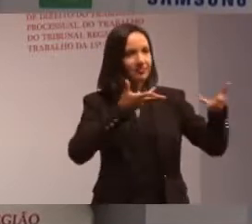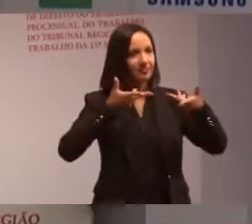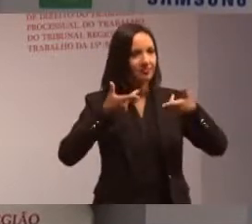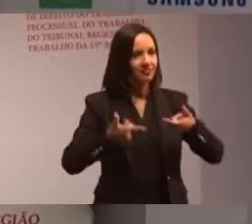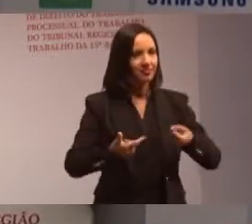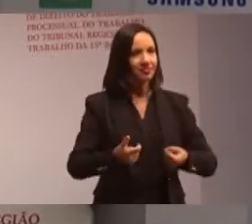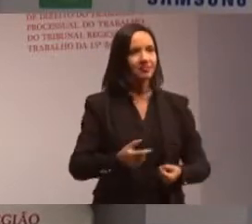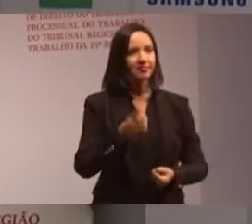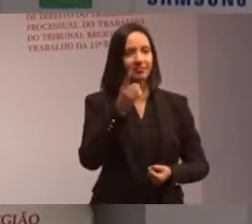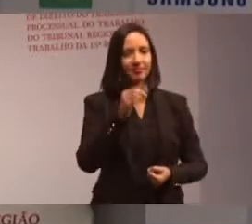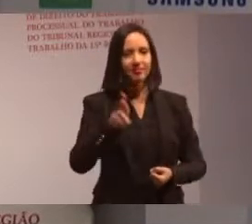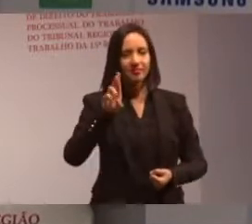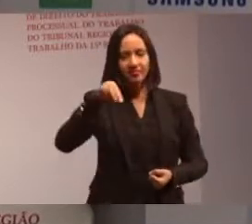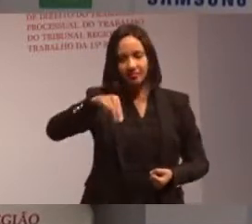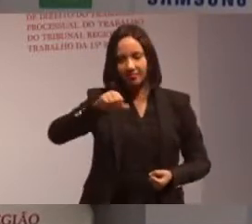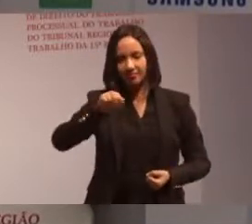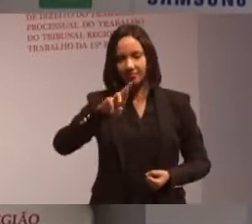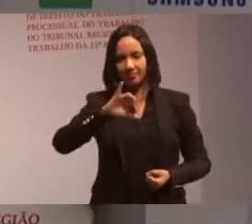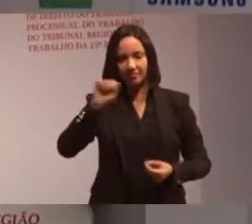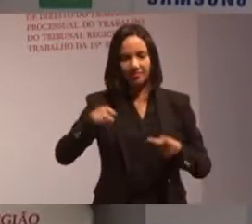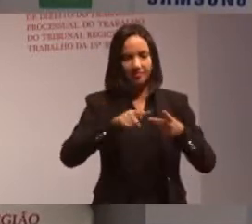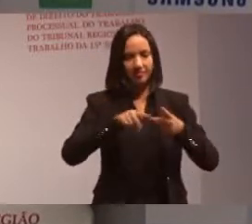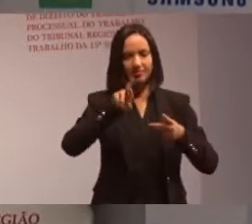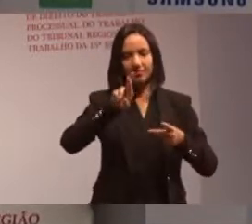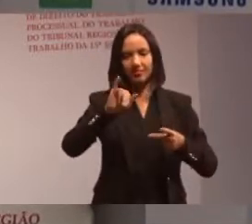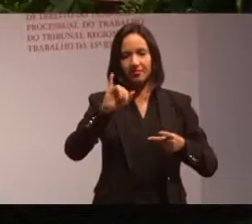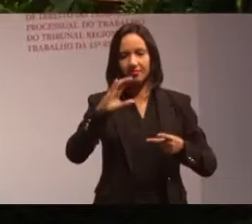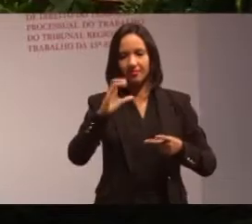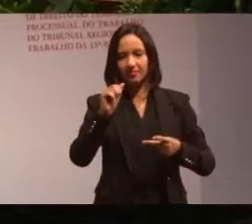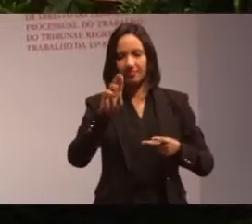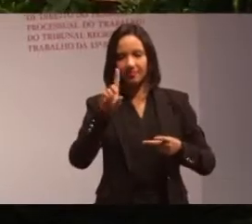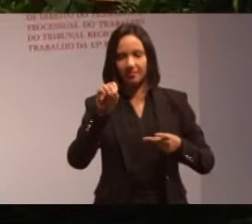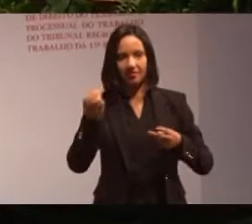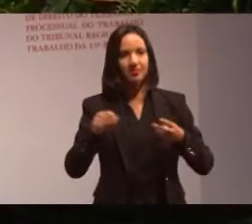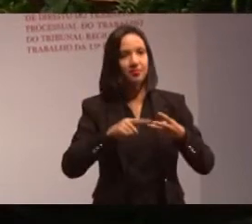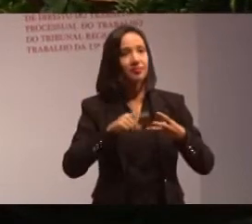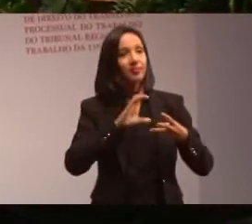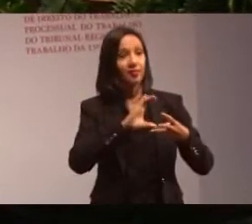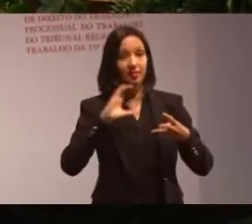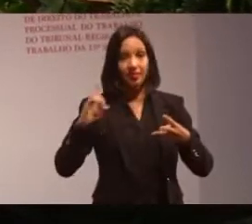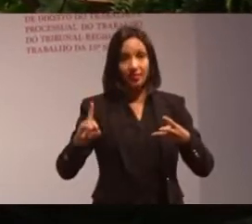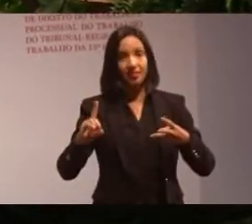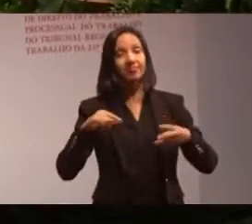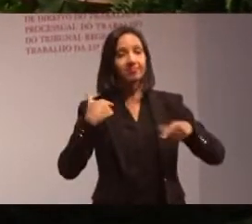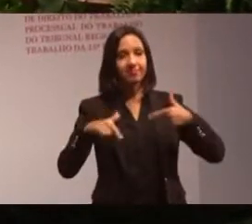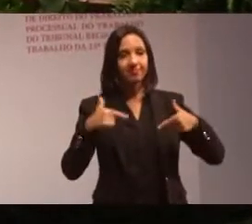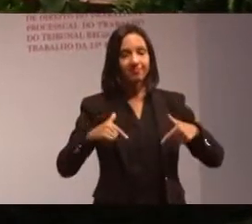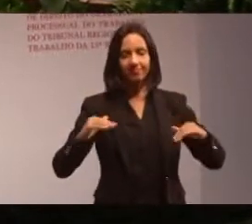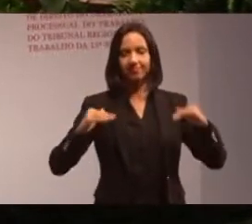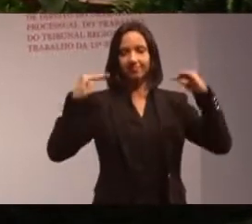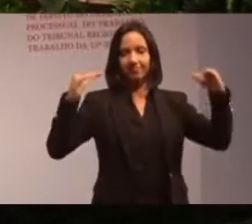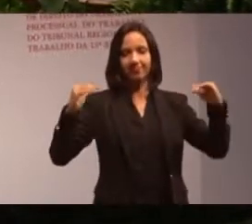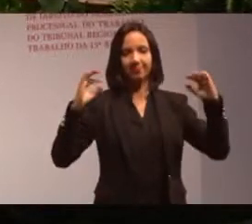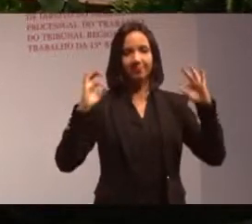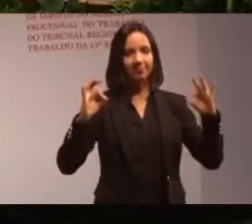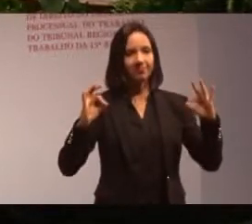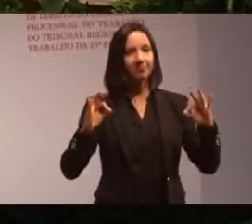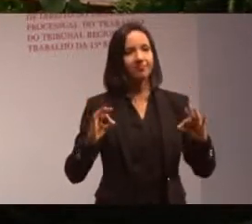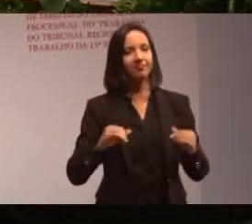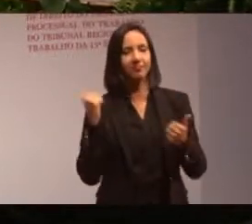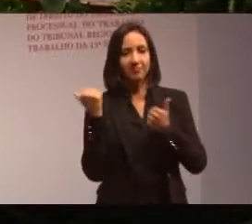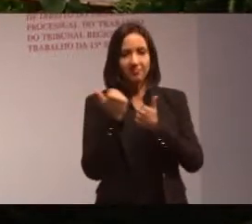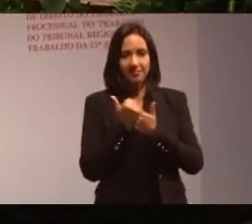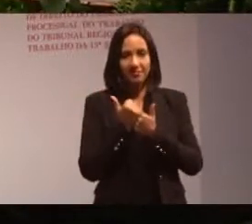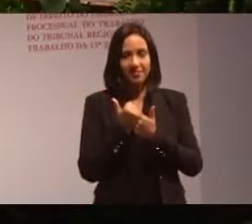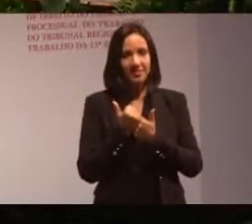a doutora Márcia Bandini, o doutor Ricardo Bacarelli Carvalho e, para coordenar os trabalhos, sua excelência, a vice-presidente administrativa do